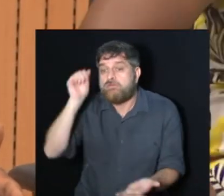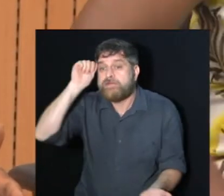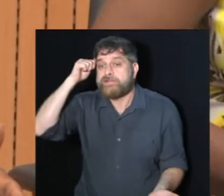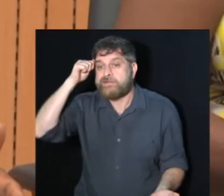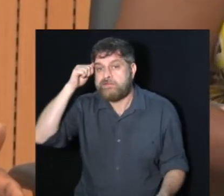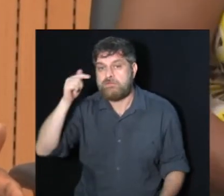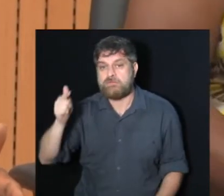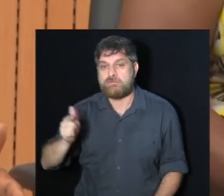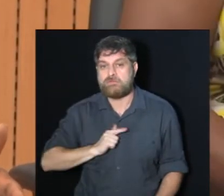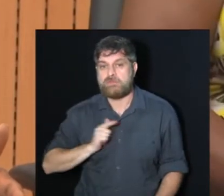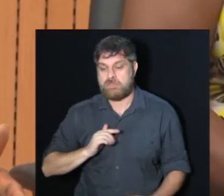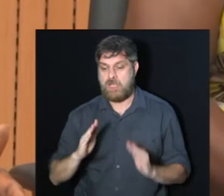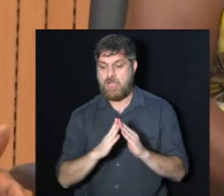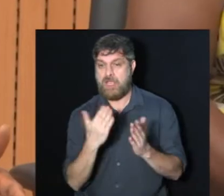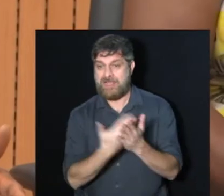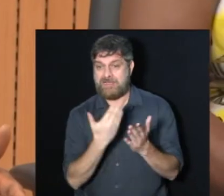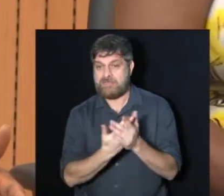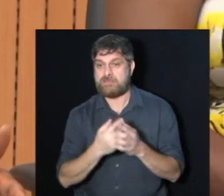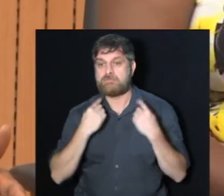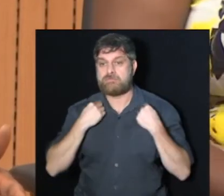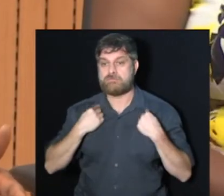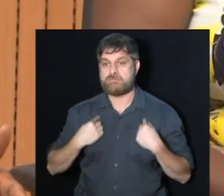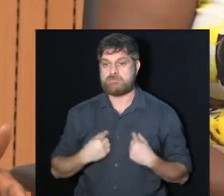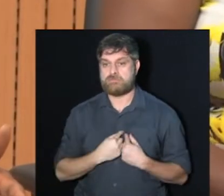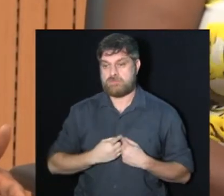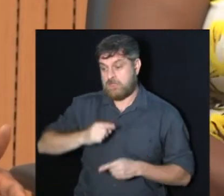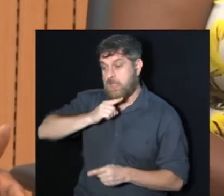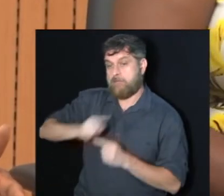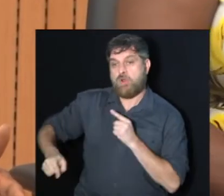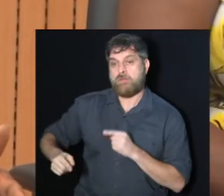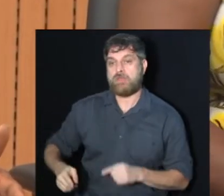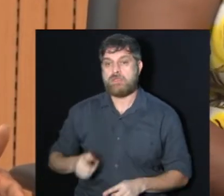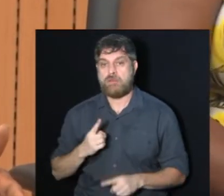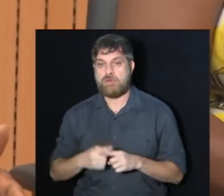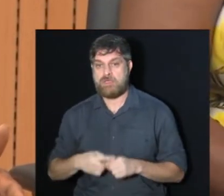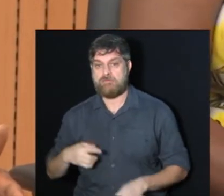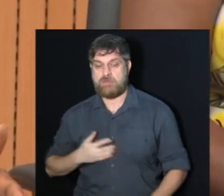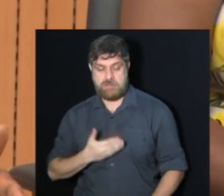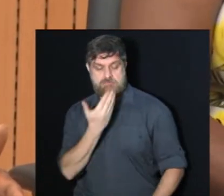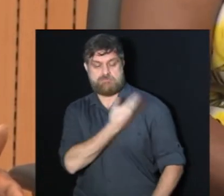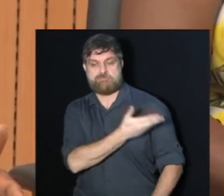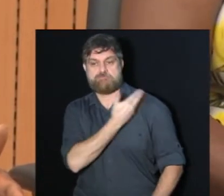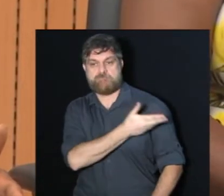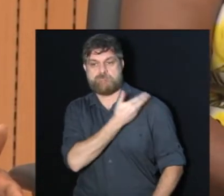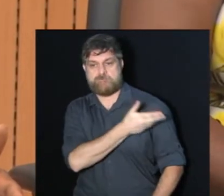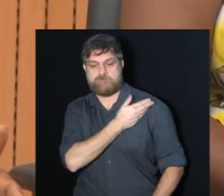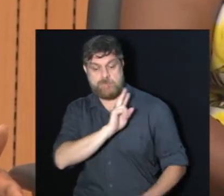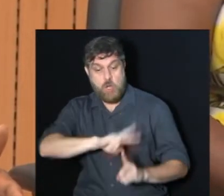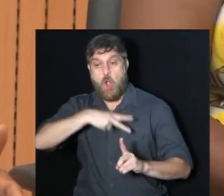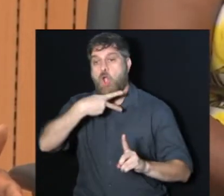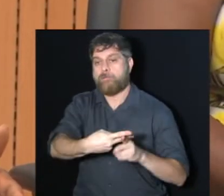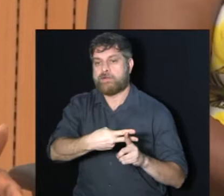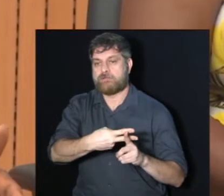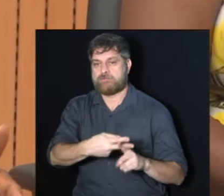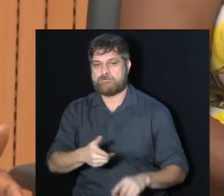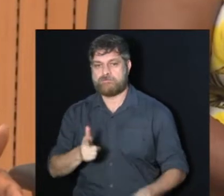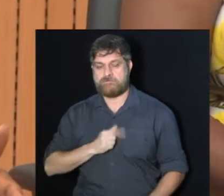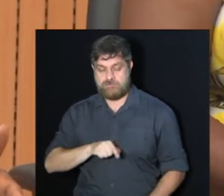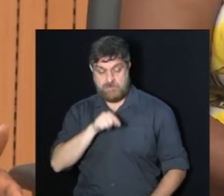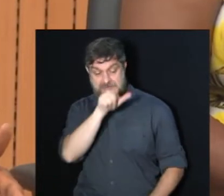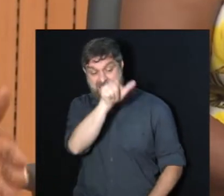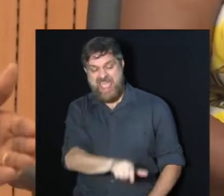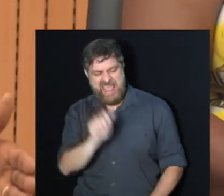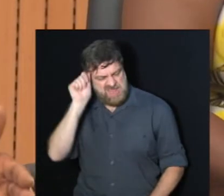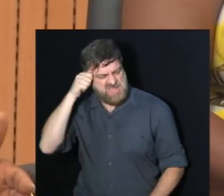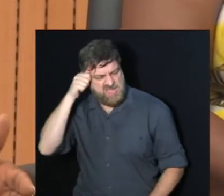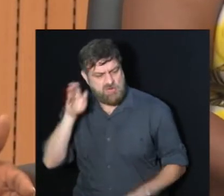que não vão para a escola com um fio de conta, porque ele vai sofrer o preconceito 2 vezes. Uma porque ele é negro,